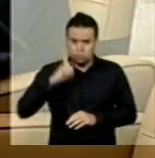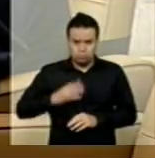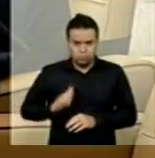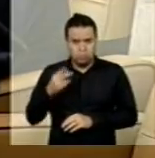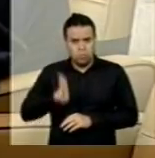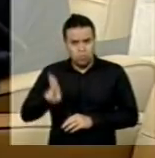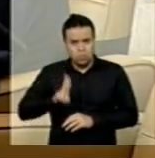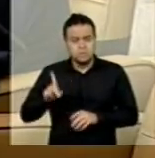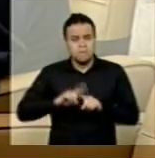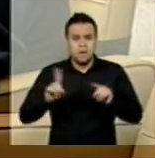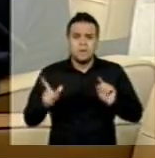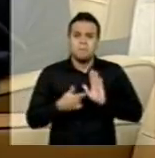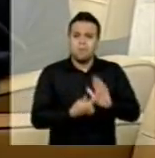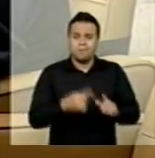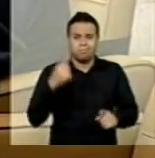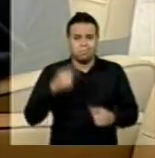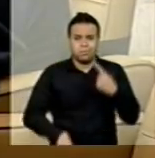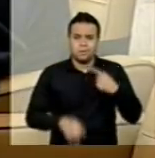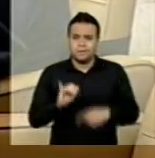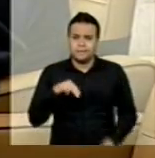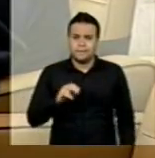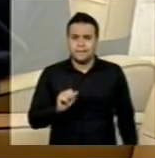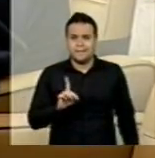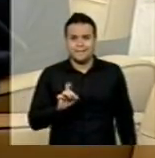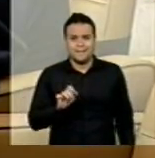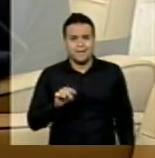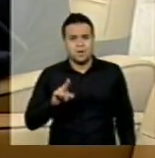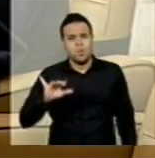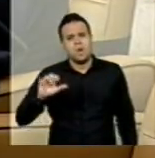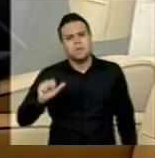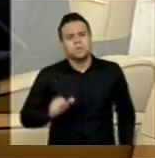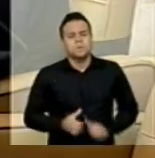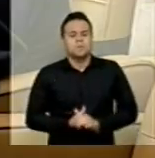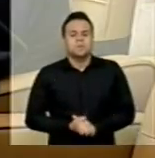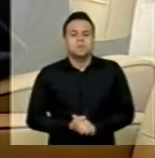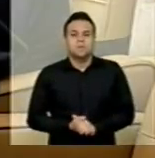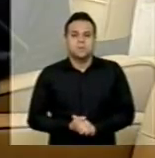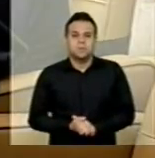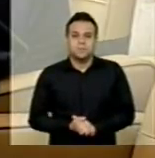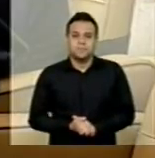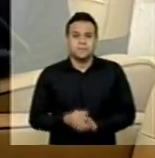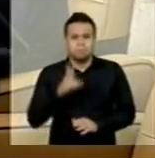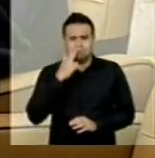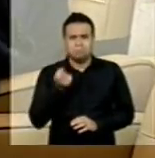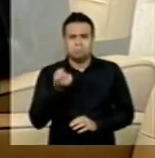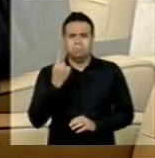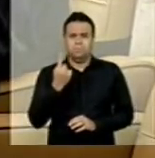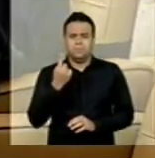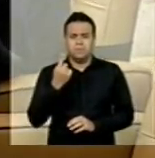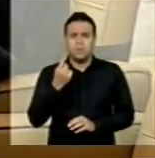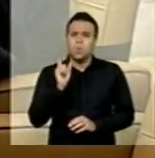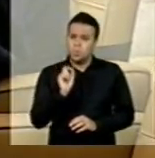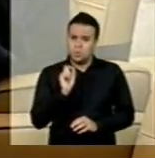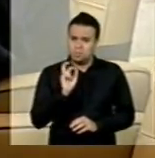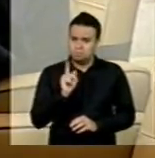se revela inadequado, a partir de pseudo-interesse,